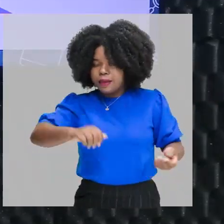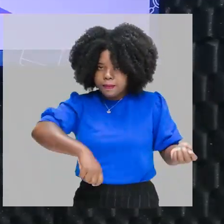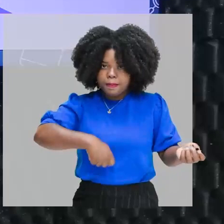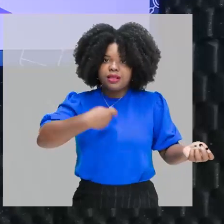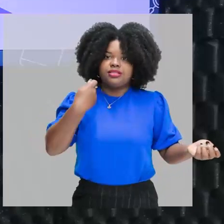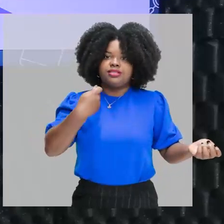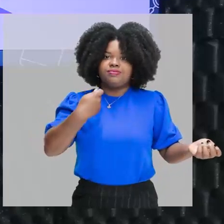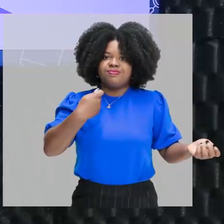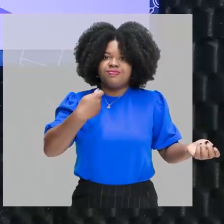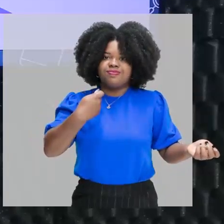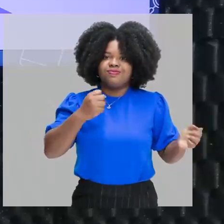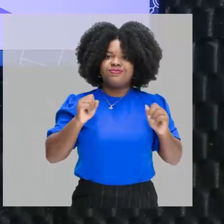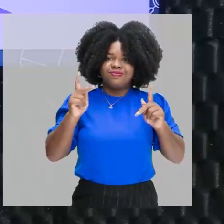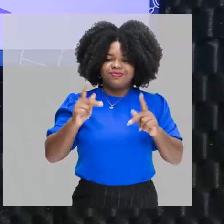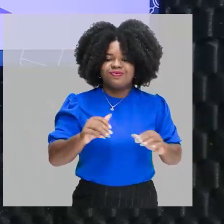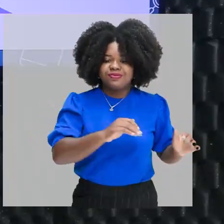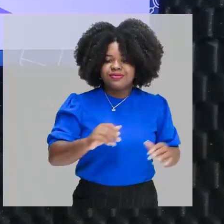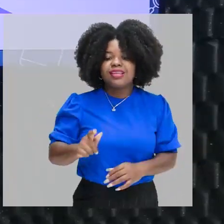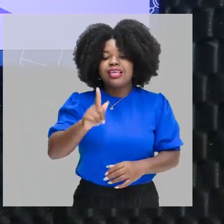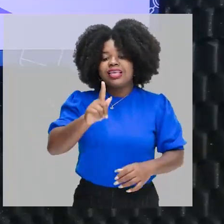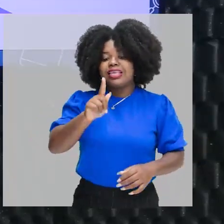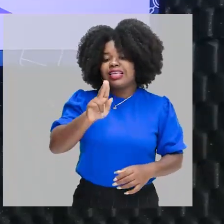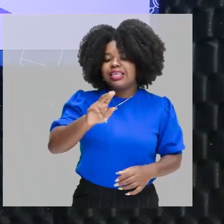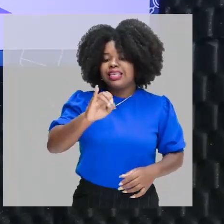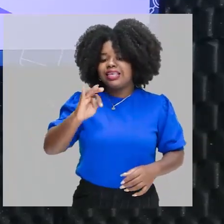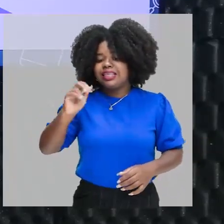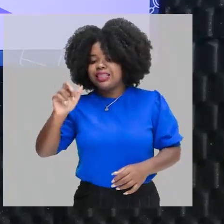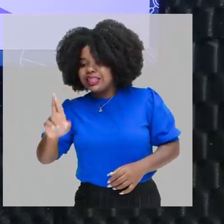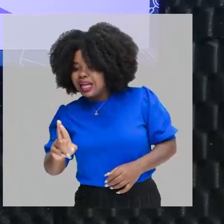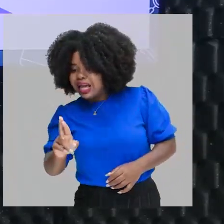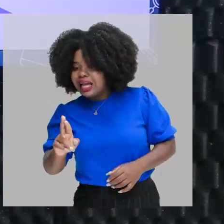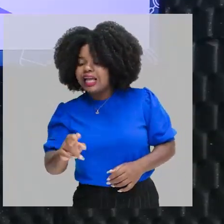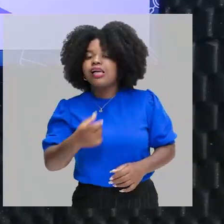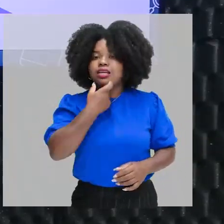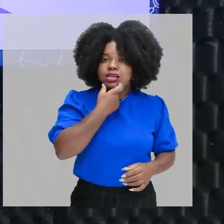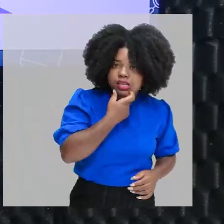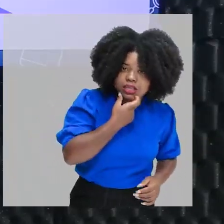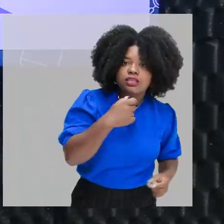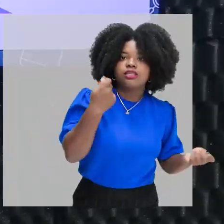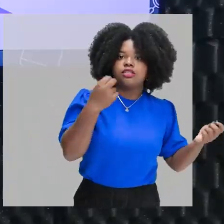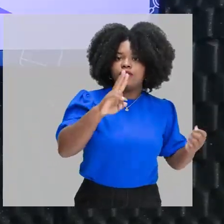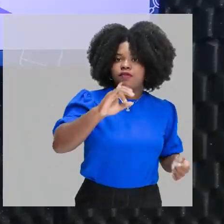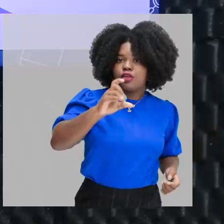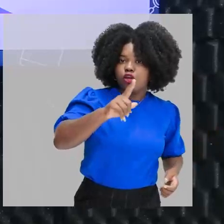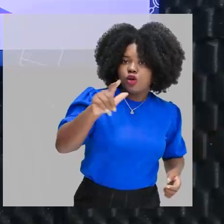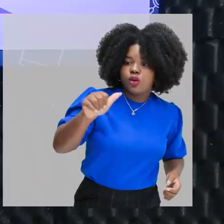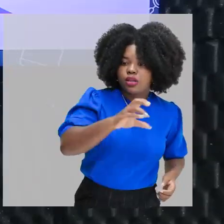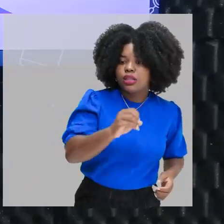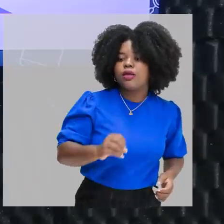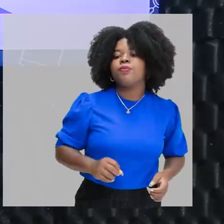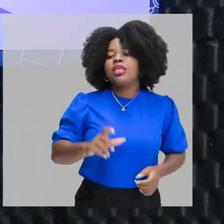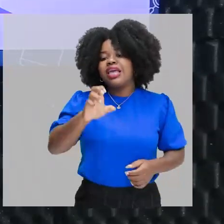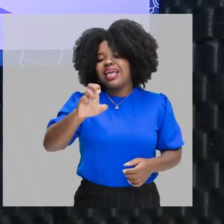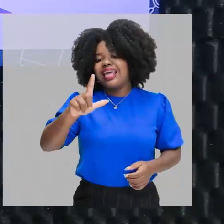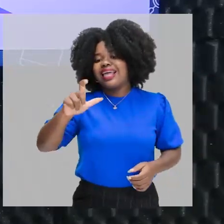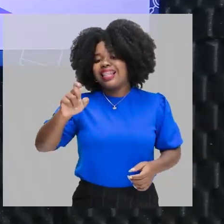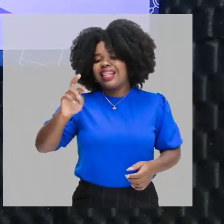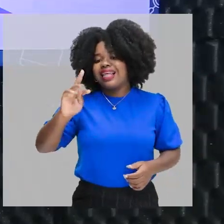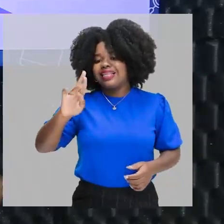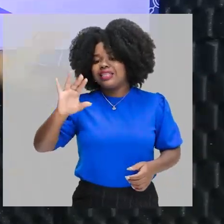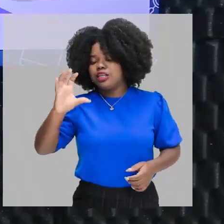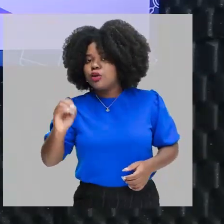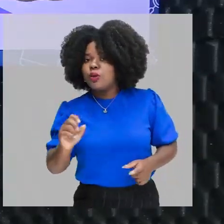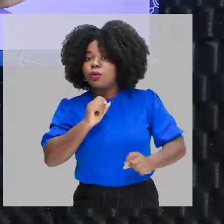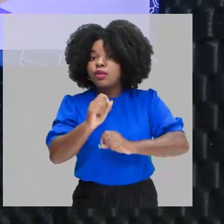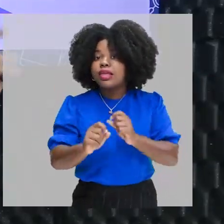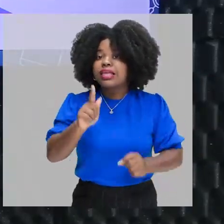violão. Guitar, em inglês, é violão. Electric guitar, que seria o violão elétrico, é a guitarra, tá